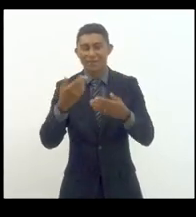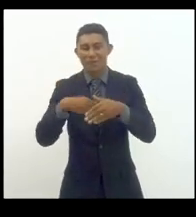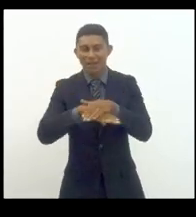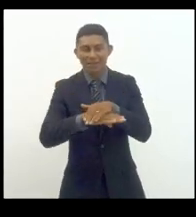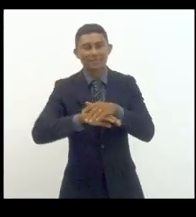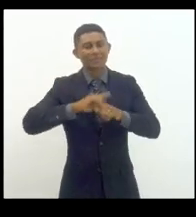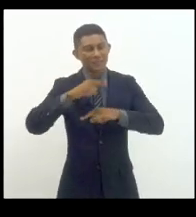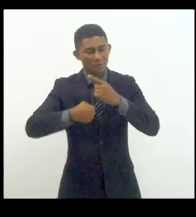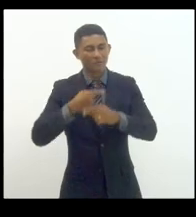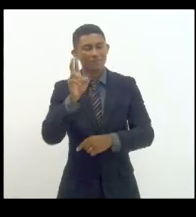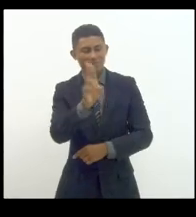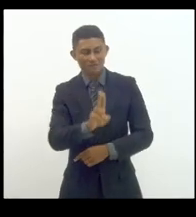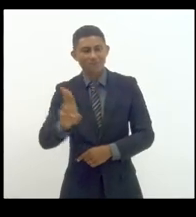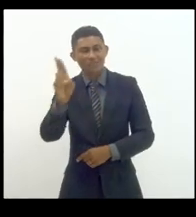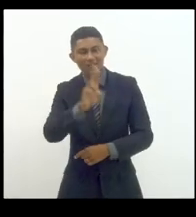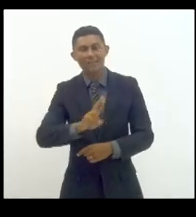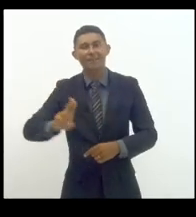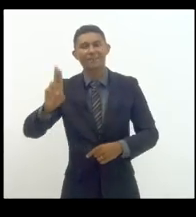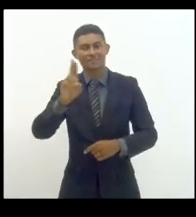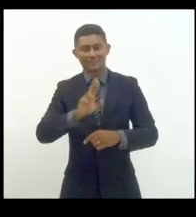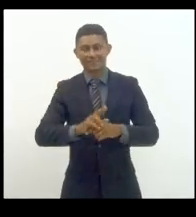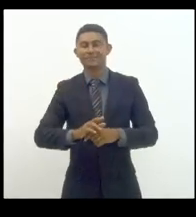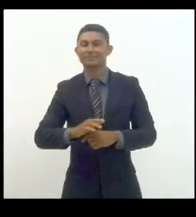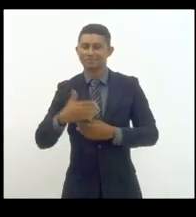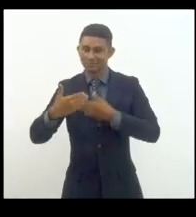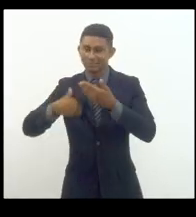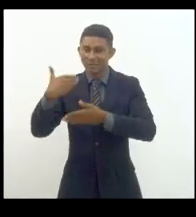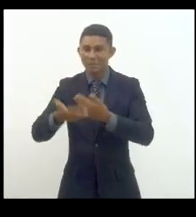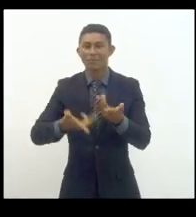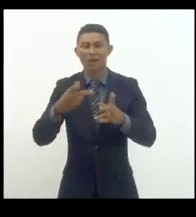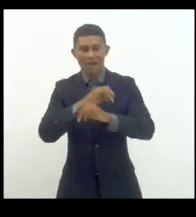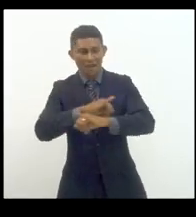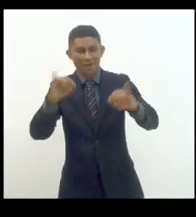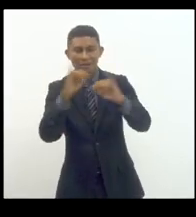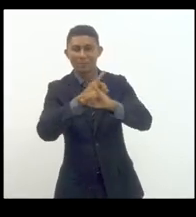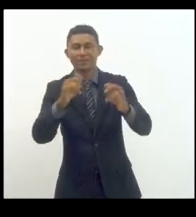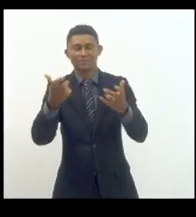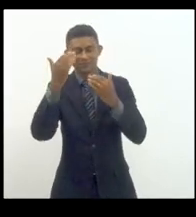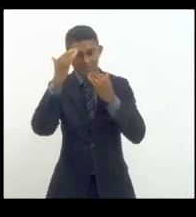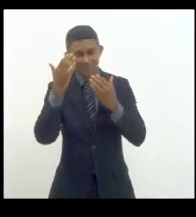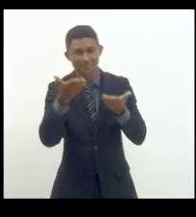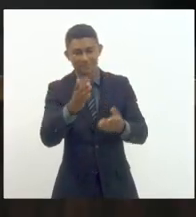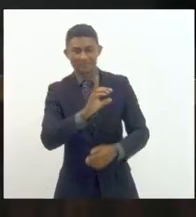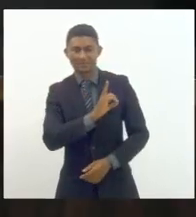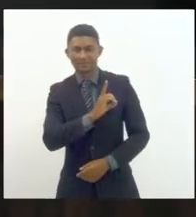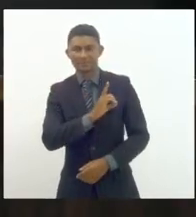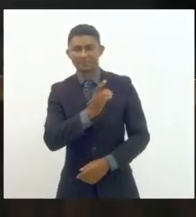usá-la de forma muito produtiva na campanha. Muito obrigado, senhor delegado.